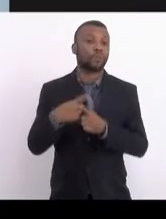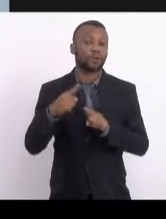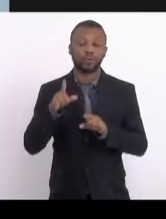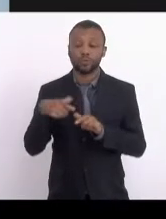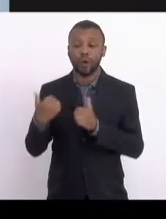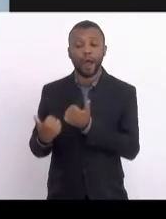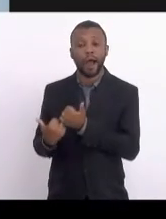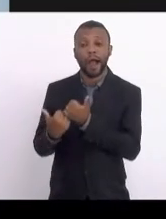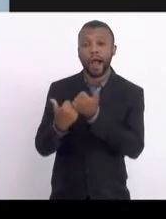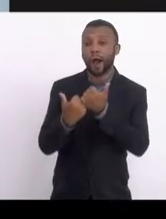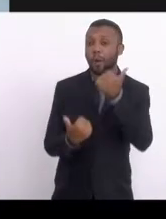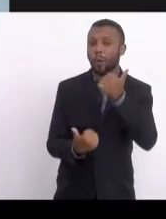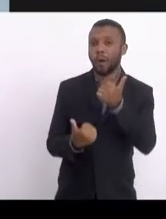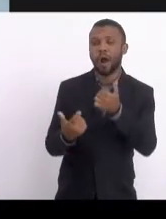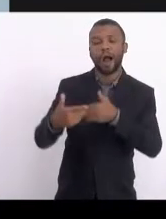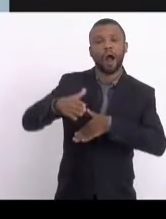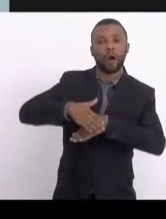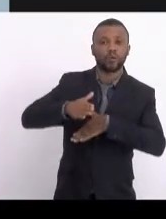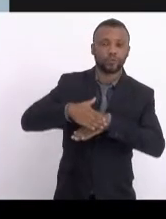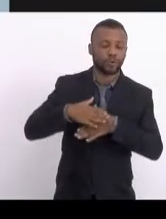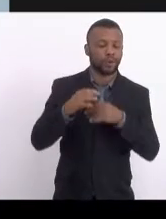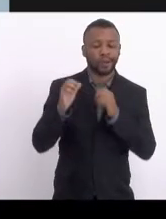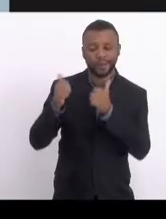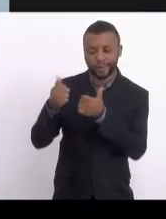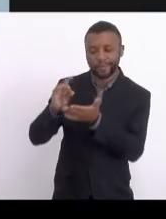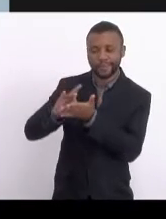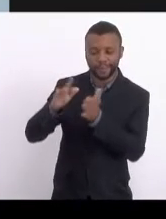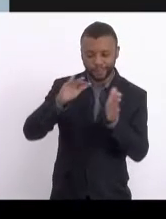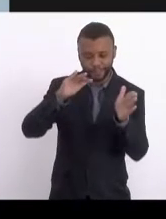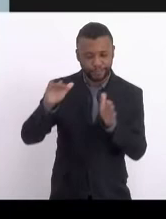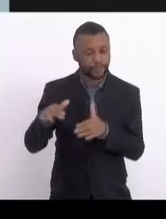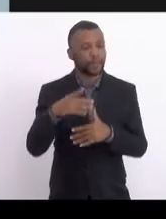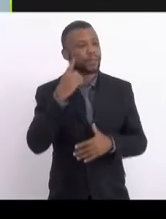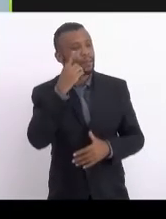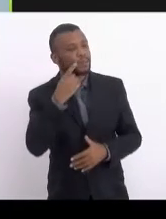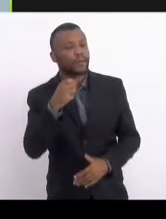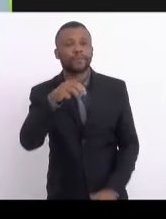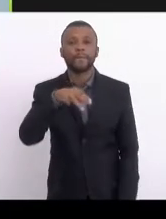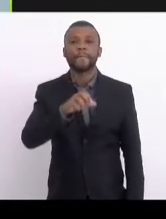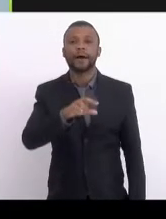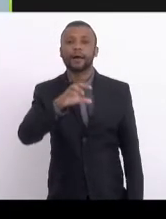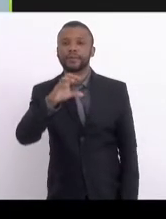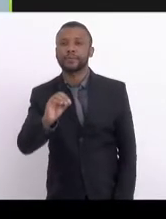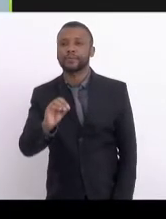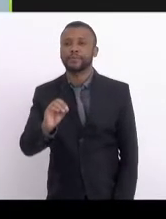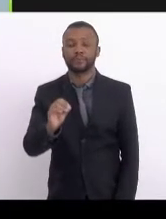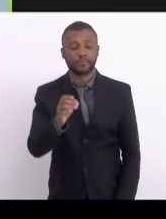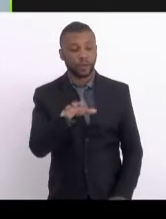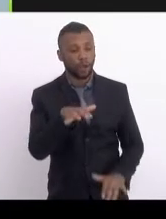É verdade. Deputado Márcio Pacheco. O parecer é favorável, presidente.